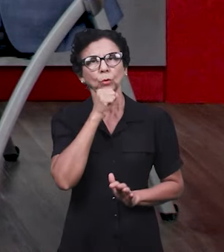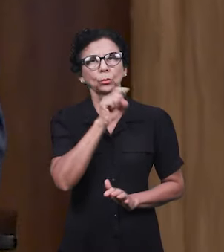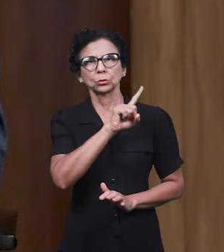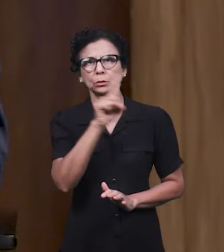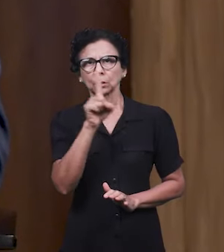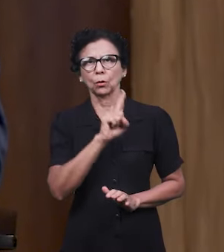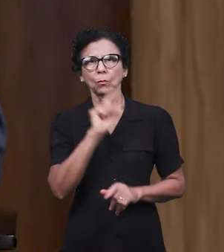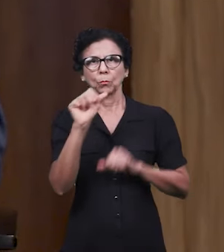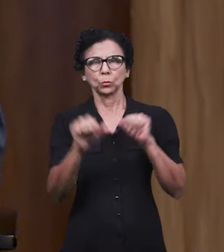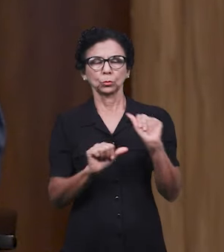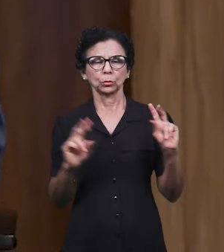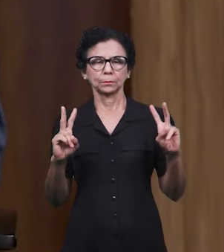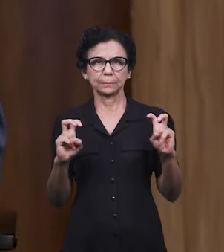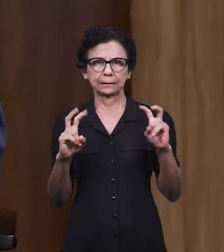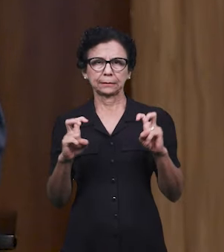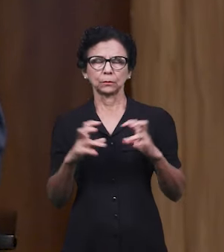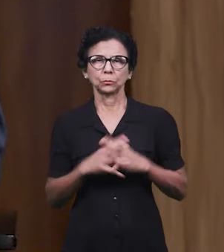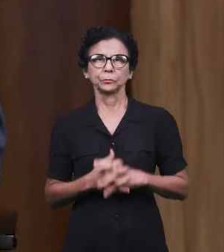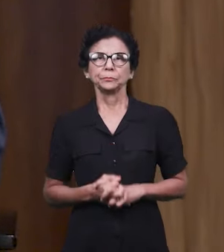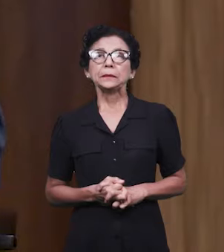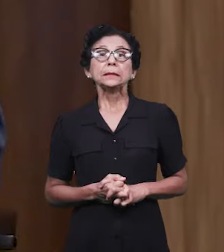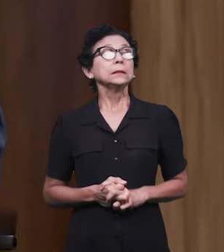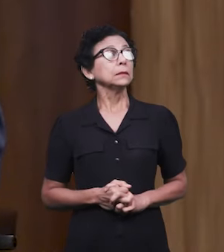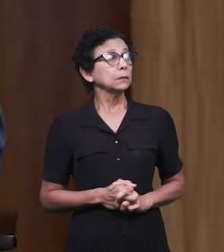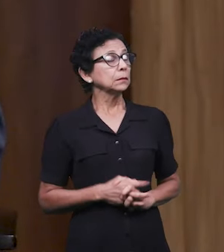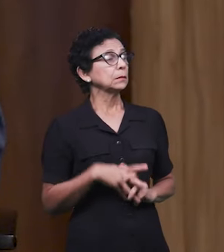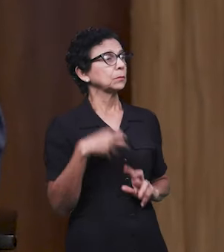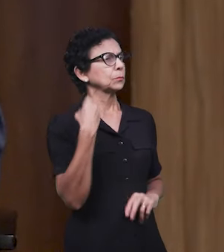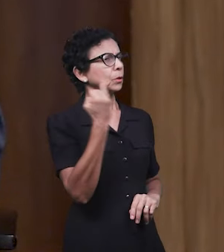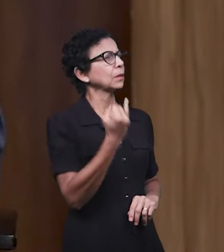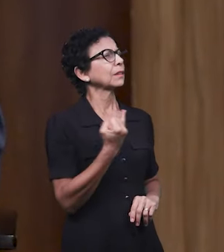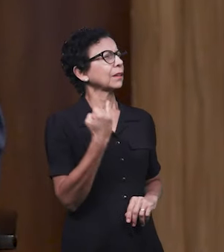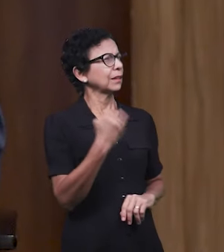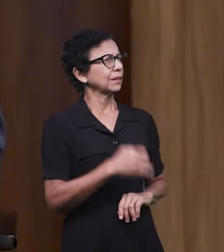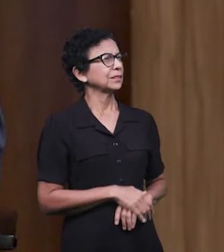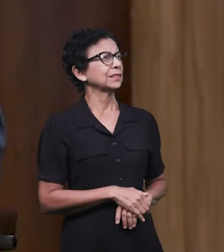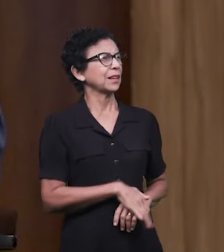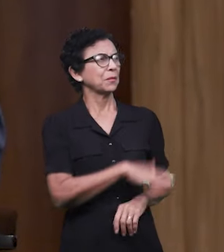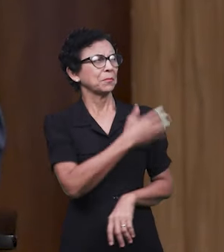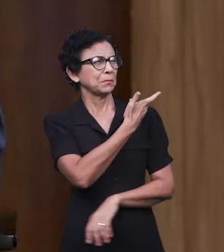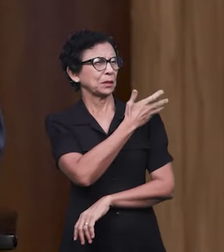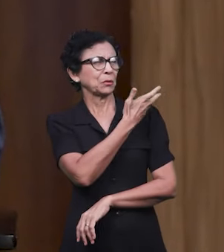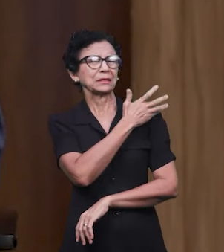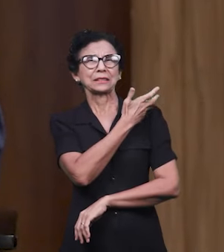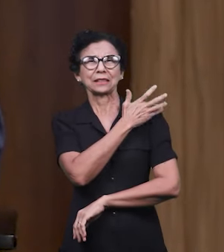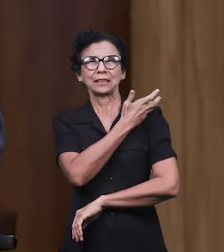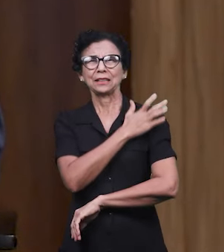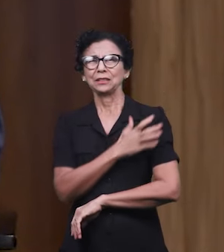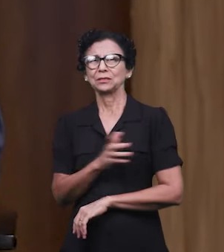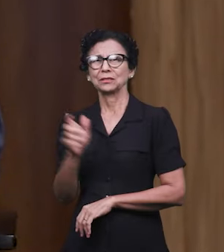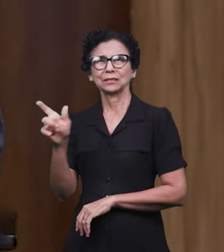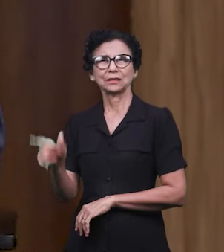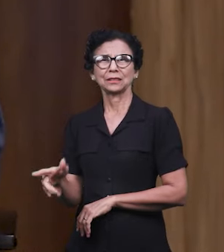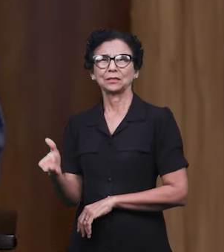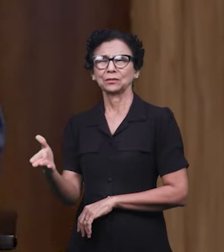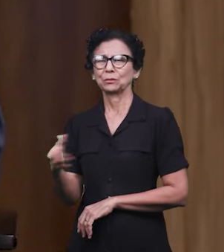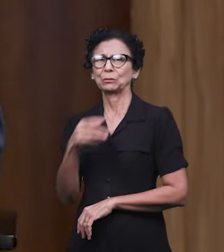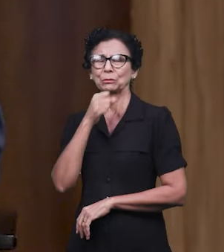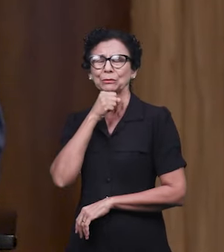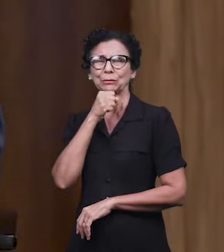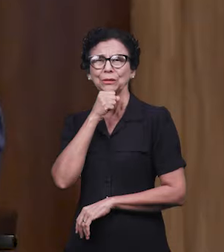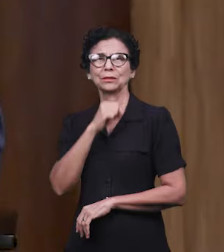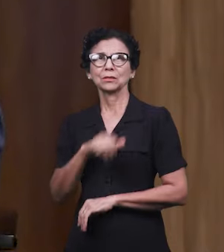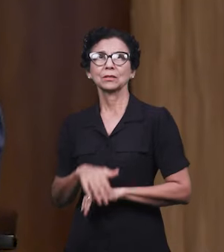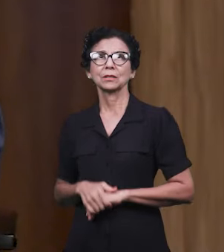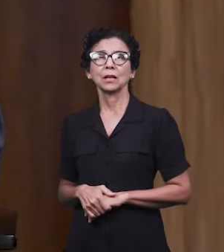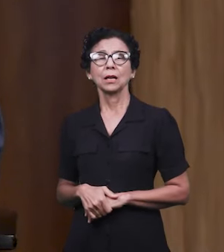interessante o senhor falar isso, porque realmente existe uma certa discriminação contra a pessoa idosa, muitas vezes até